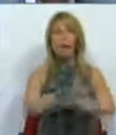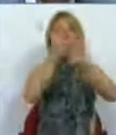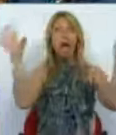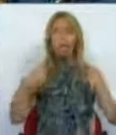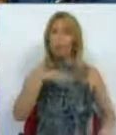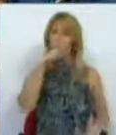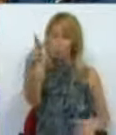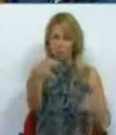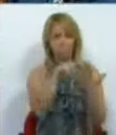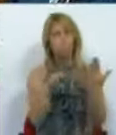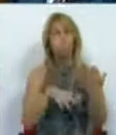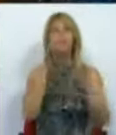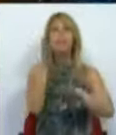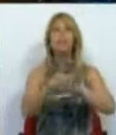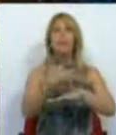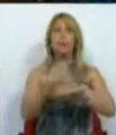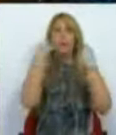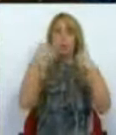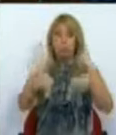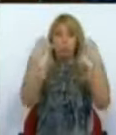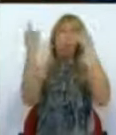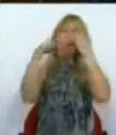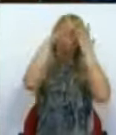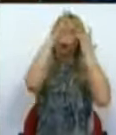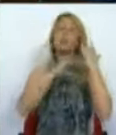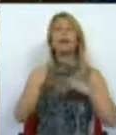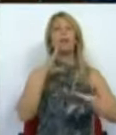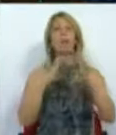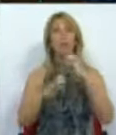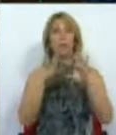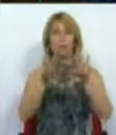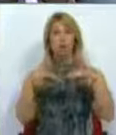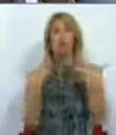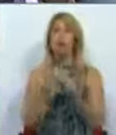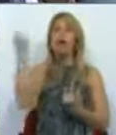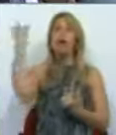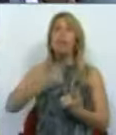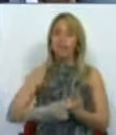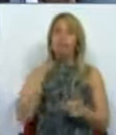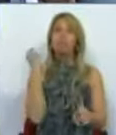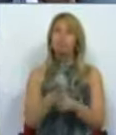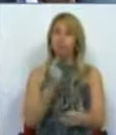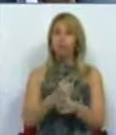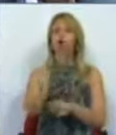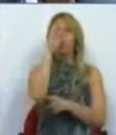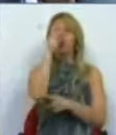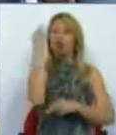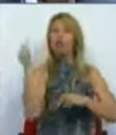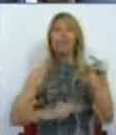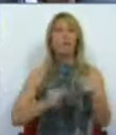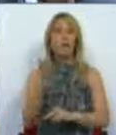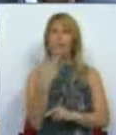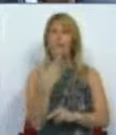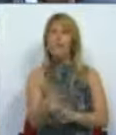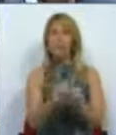e cito: o setor público do Estado na comunicação social deve acompanhar o esforço financeiro que está a ser